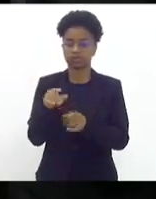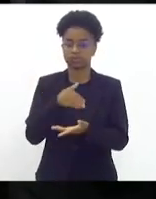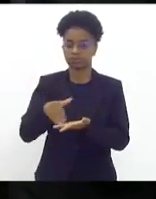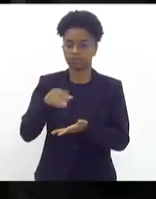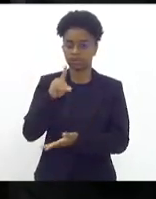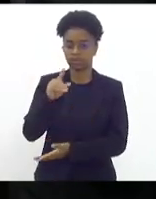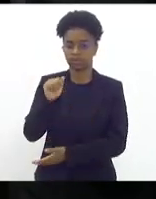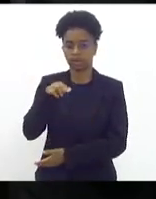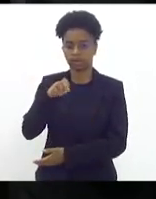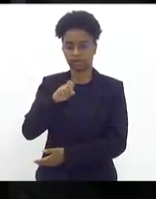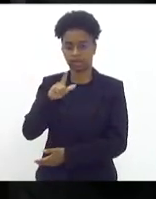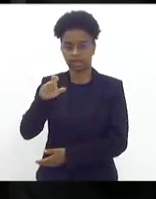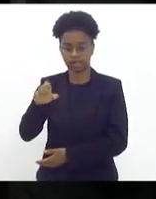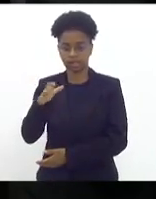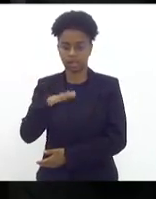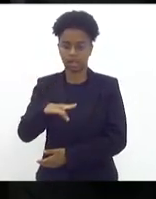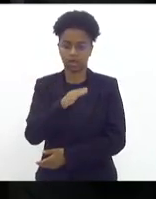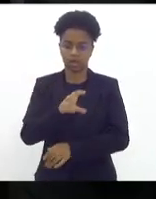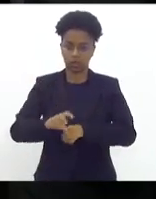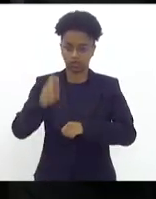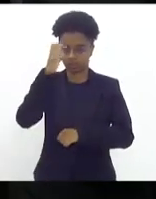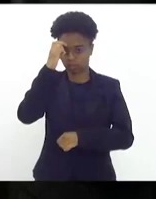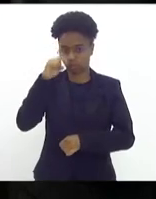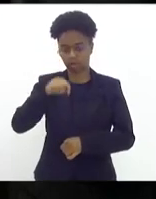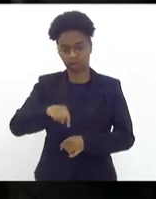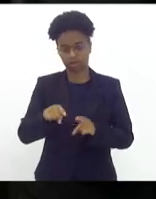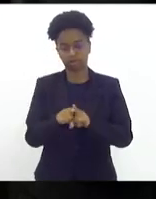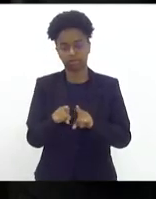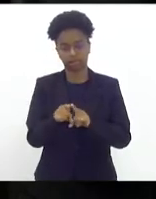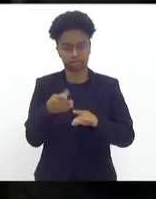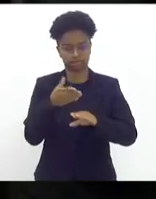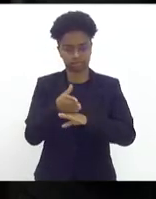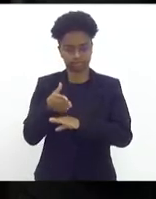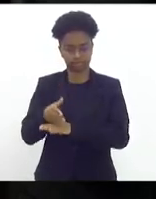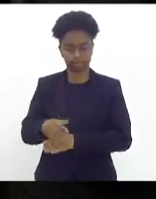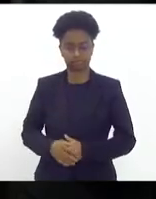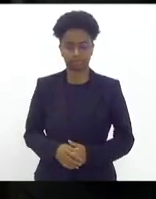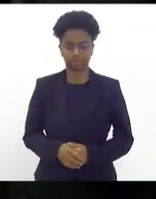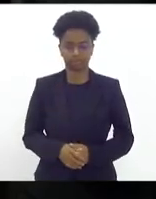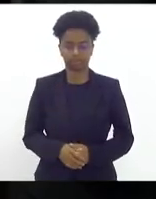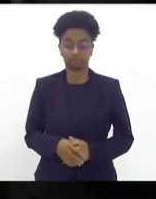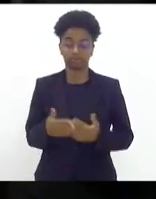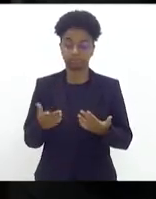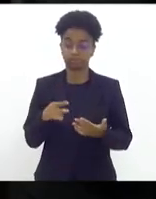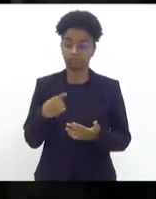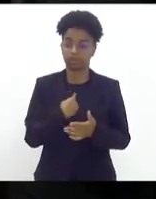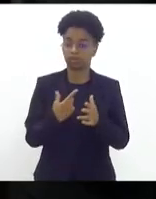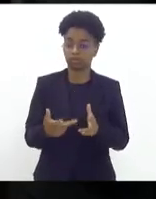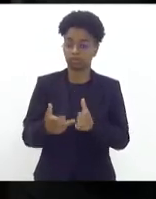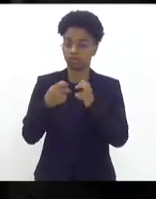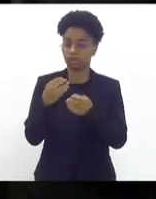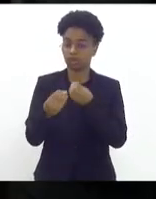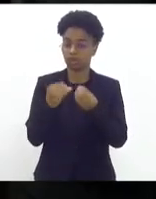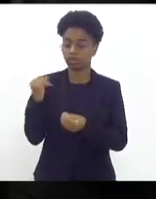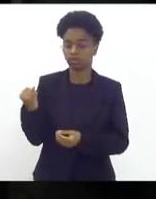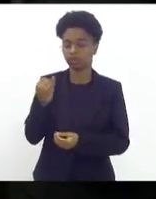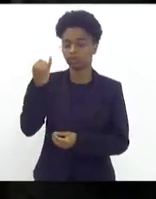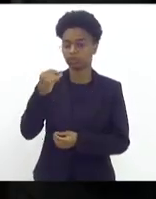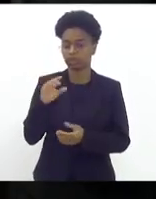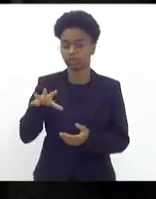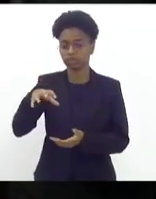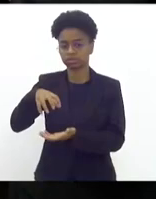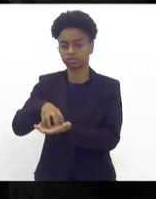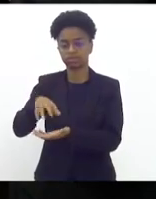que é a secretária de Cultura do Estado, também lá estava, e nós vimos a importância e a pujança desse